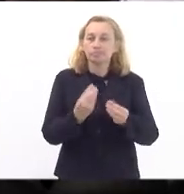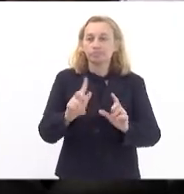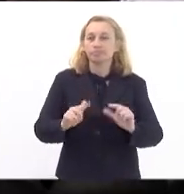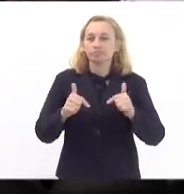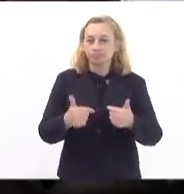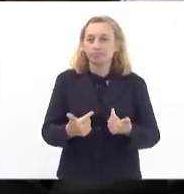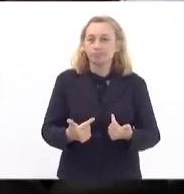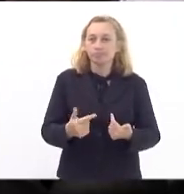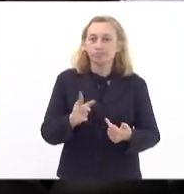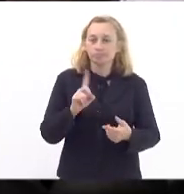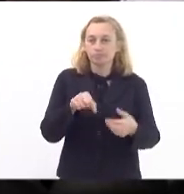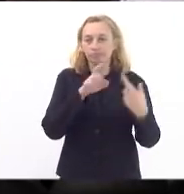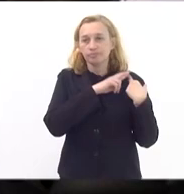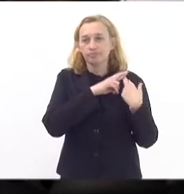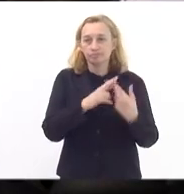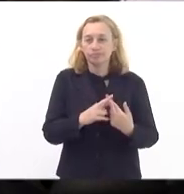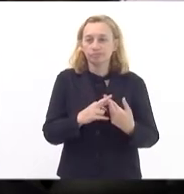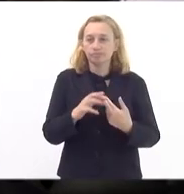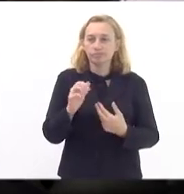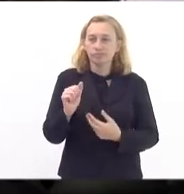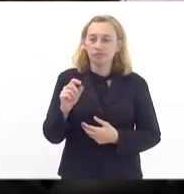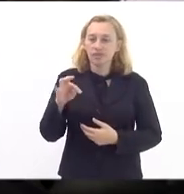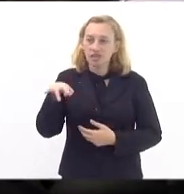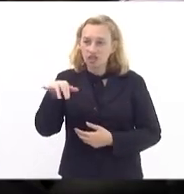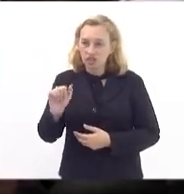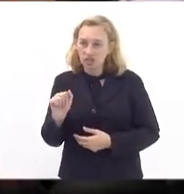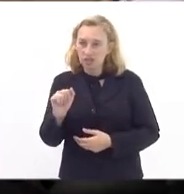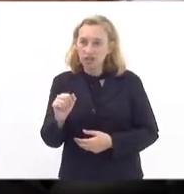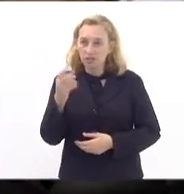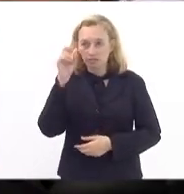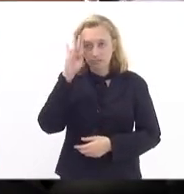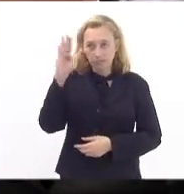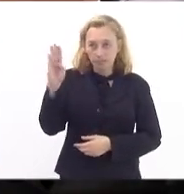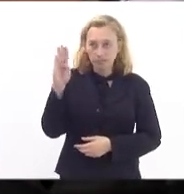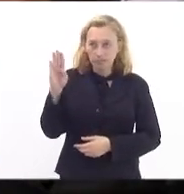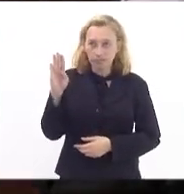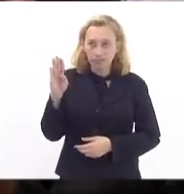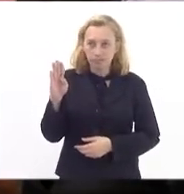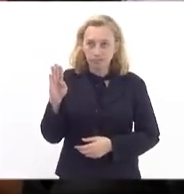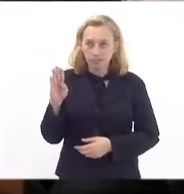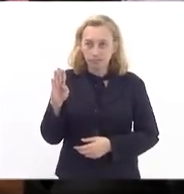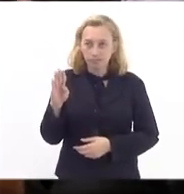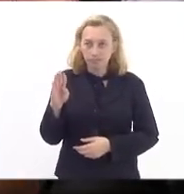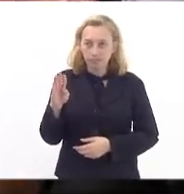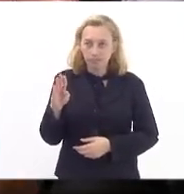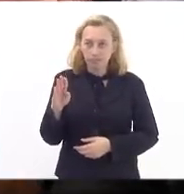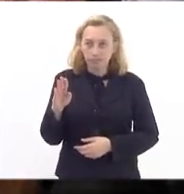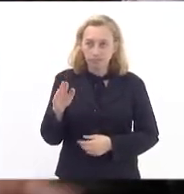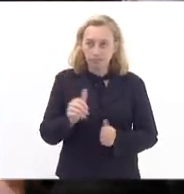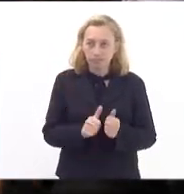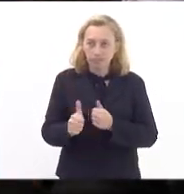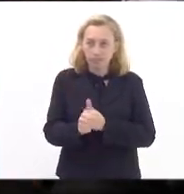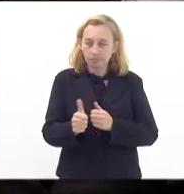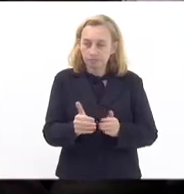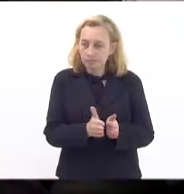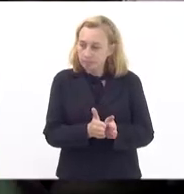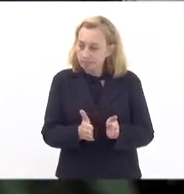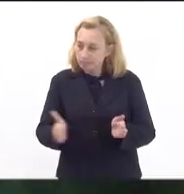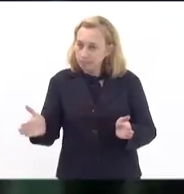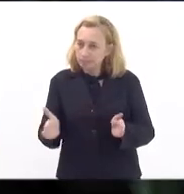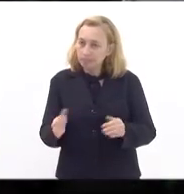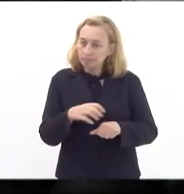porque é responsabilidade da agência Principalmente quando ela se coloca à parte desse pro o